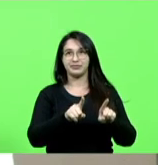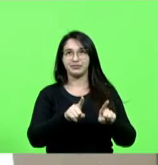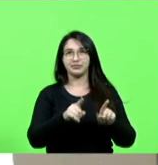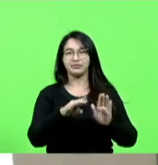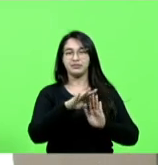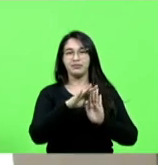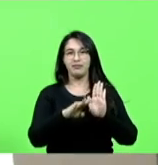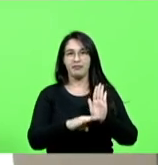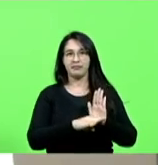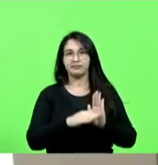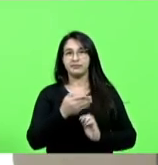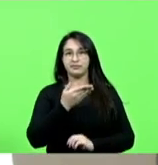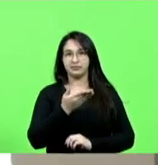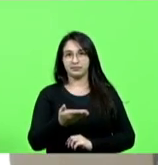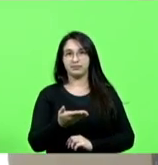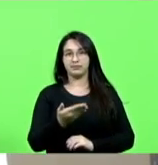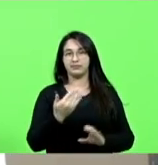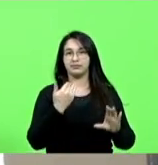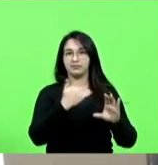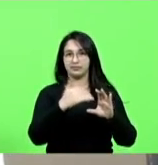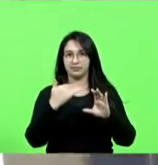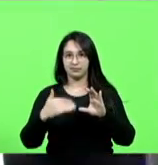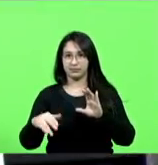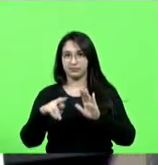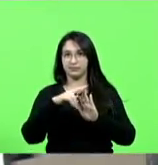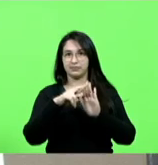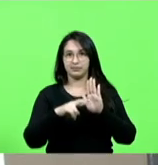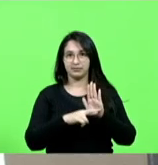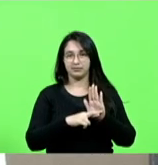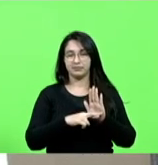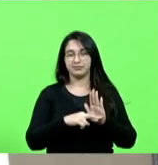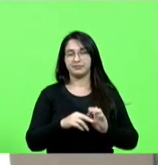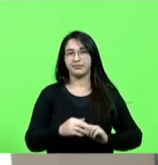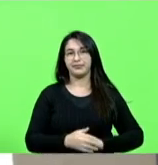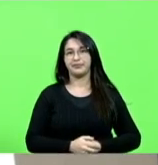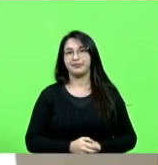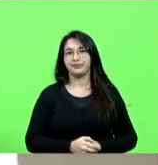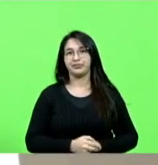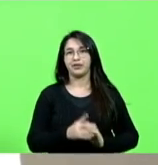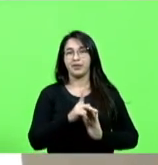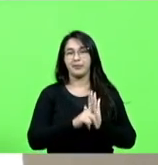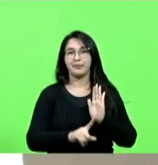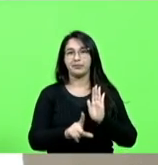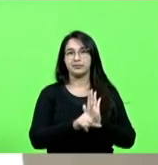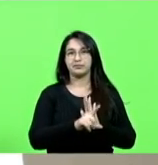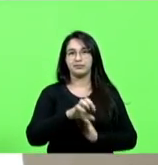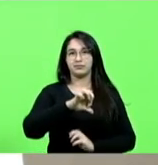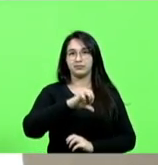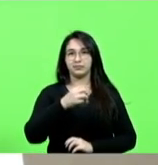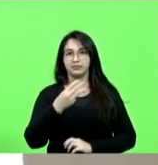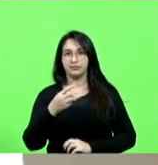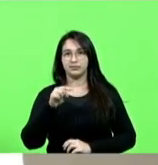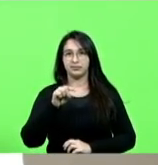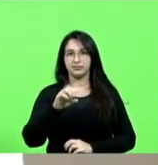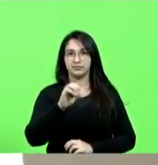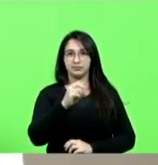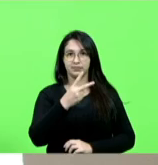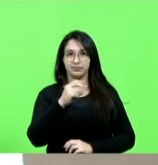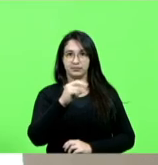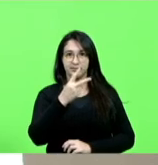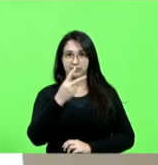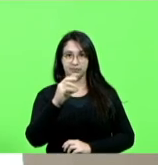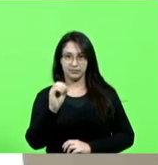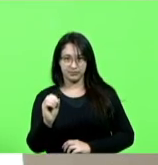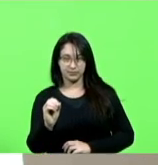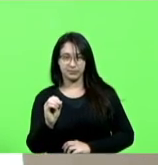matérias e que as mesmas terão seu encaminhamento conforme o regimento interno. Projeto de lei 93.0, 2020, autor deputado